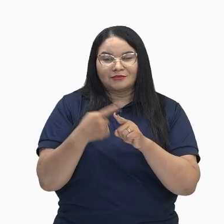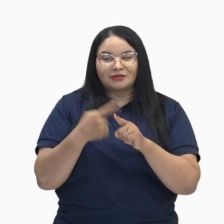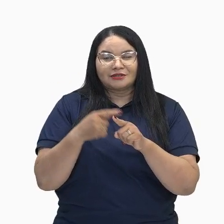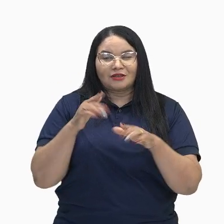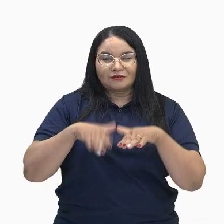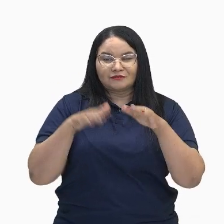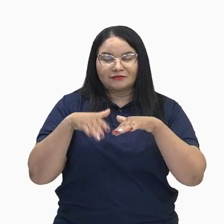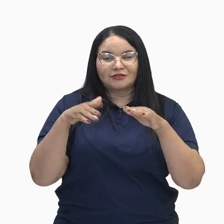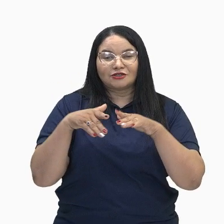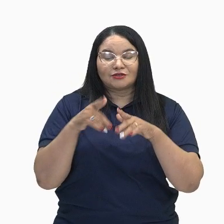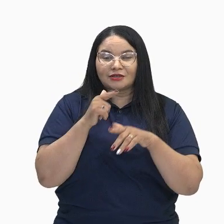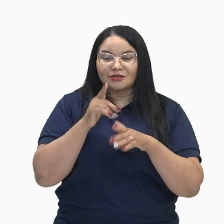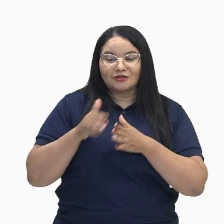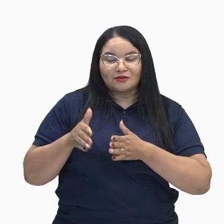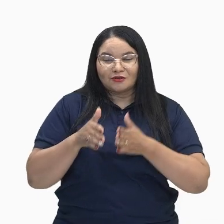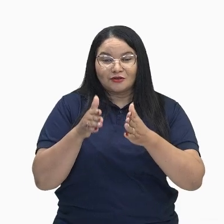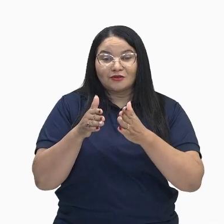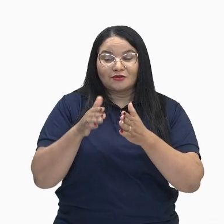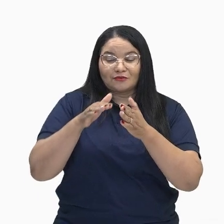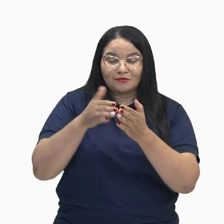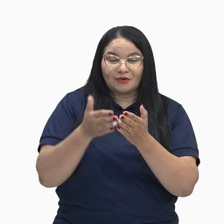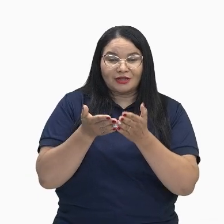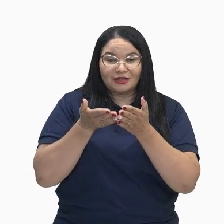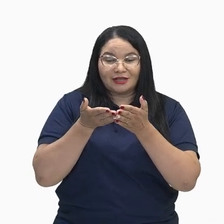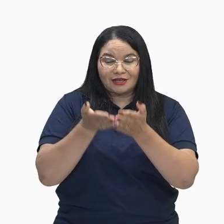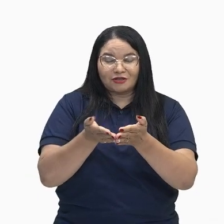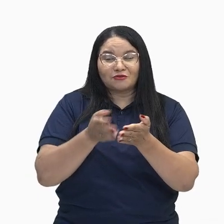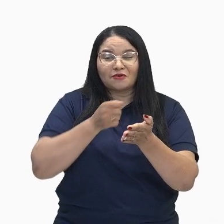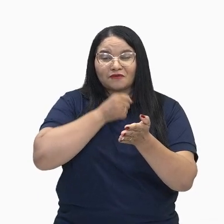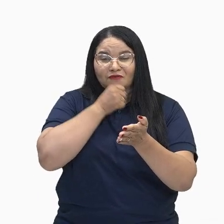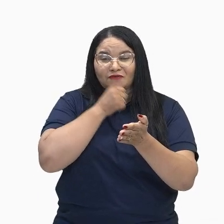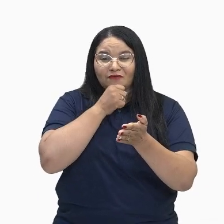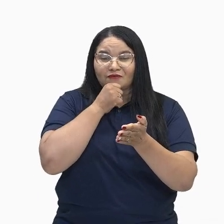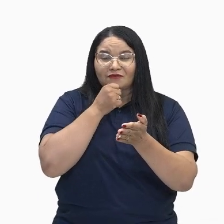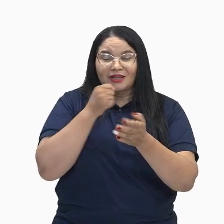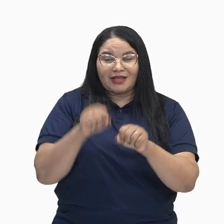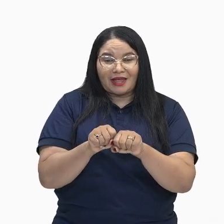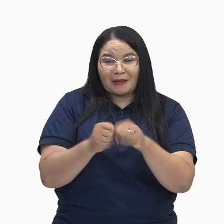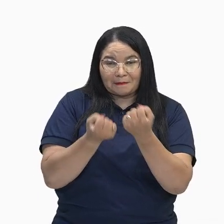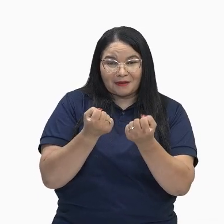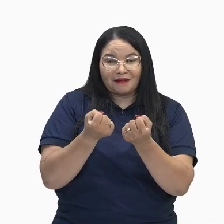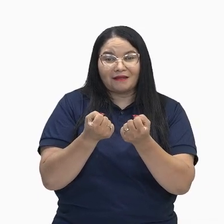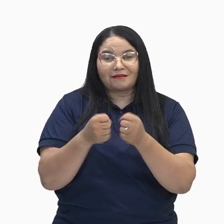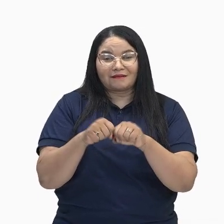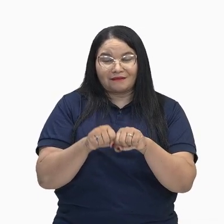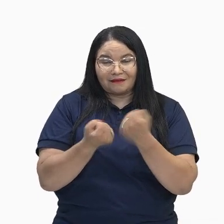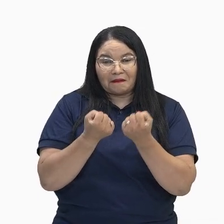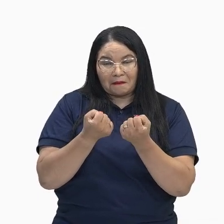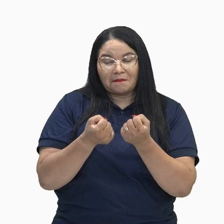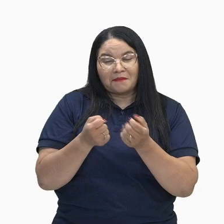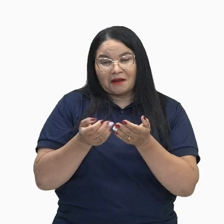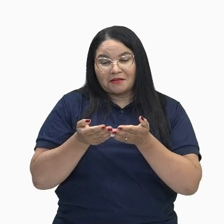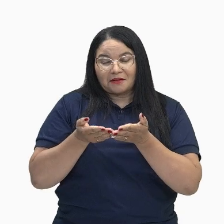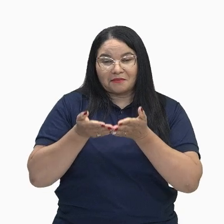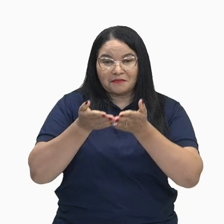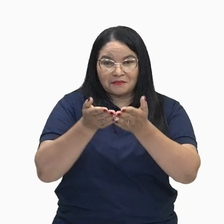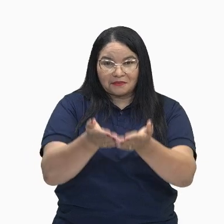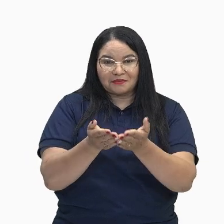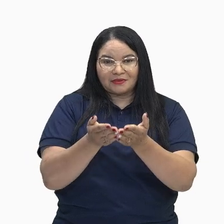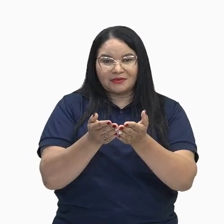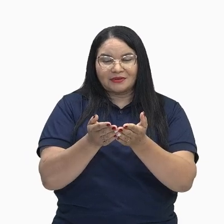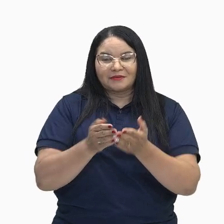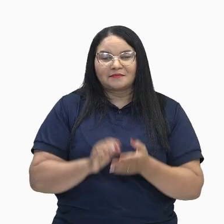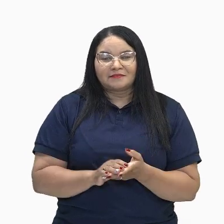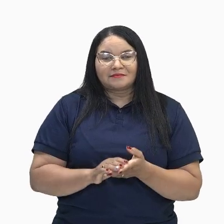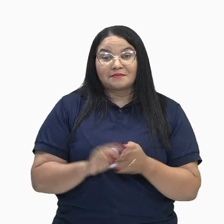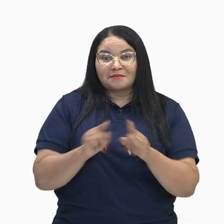fácil atravessar um rio, né? Numa canoa velha, que com certeza essa canoa estava furada, né? Aí ele só